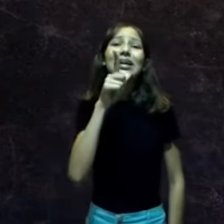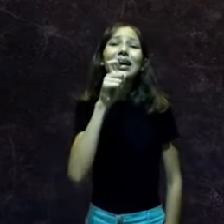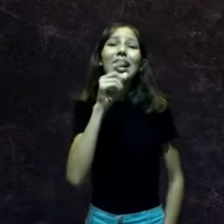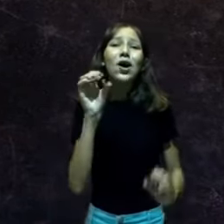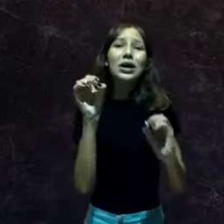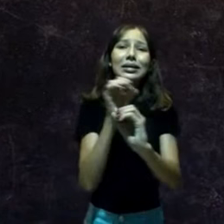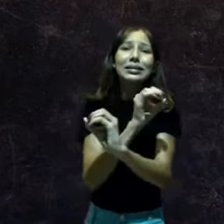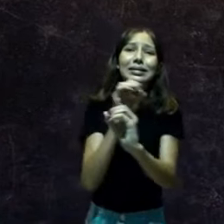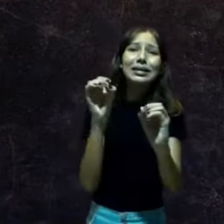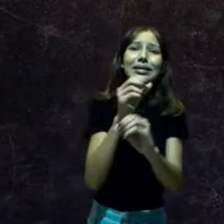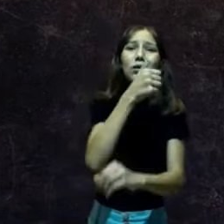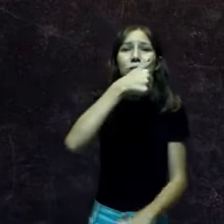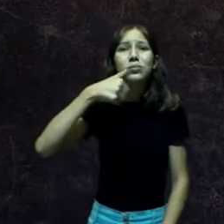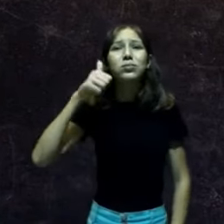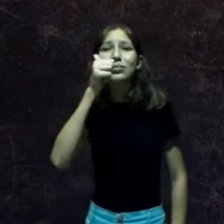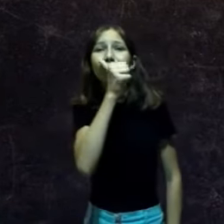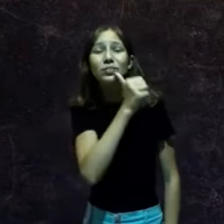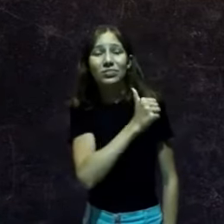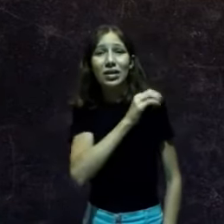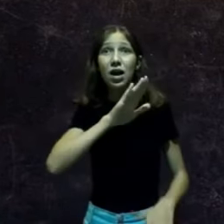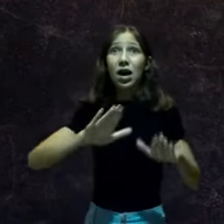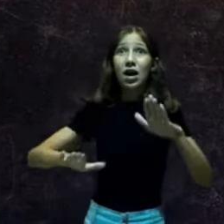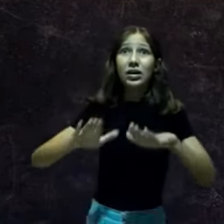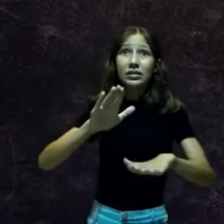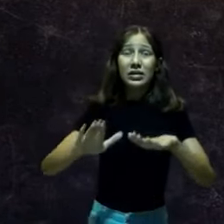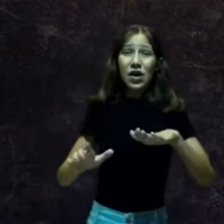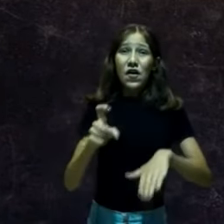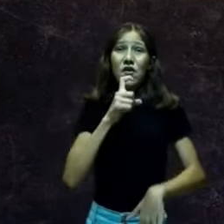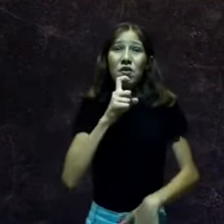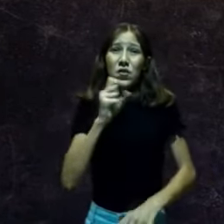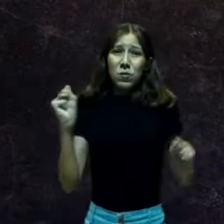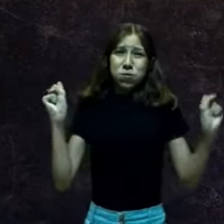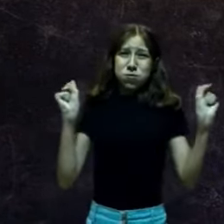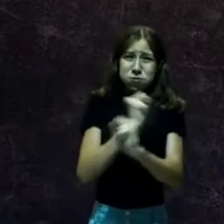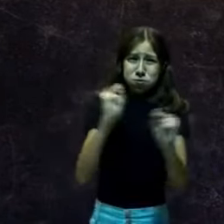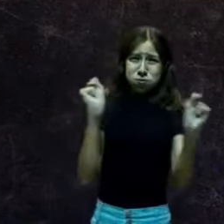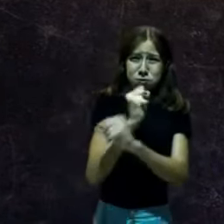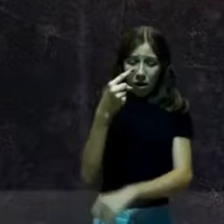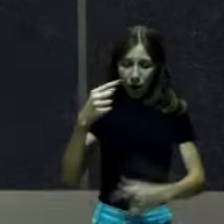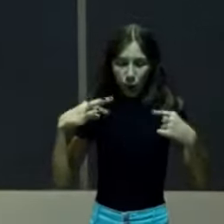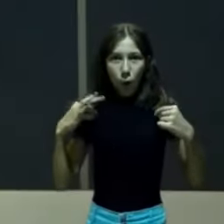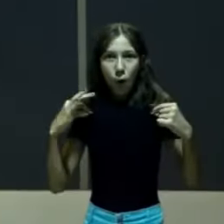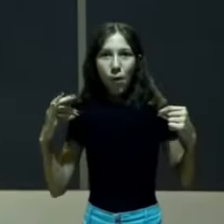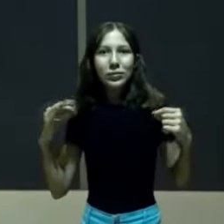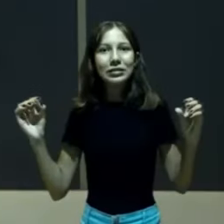jejum, muitas vezes em frio e nudez.